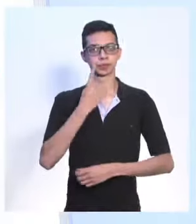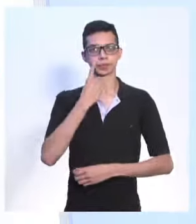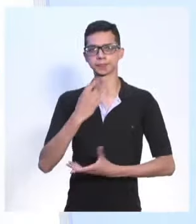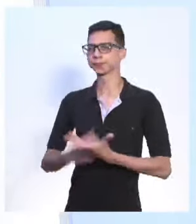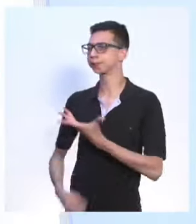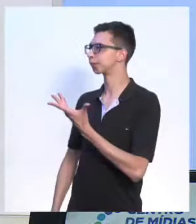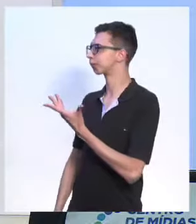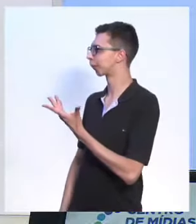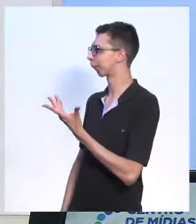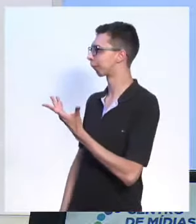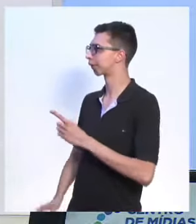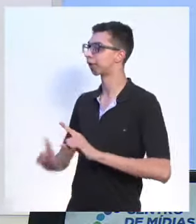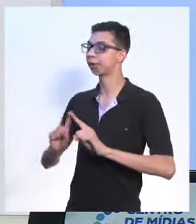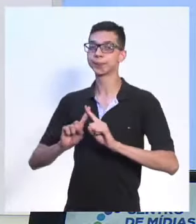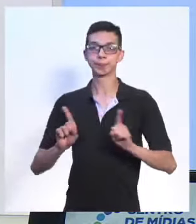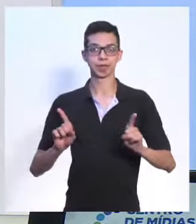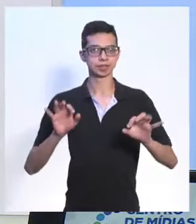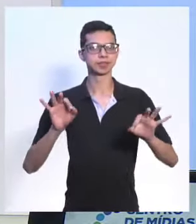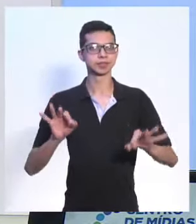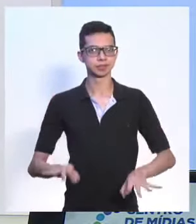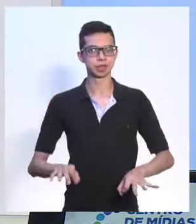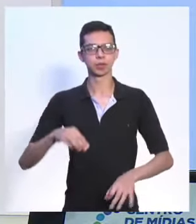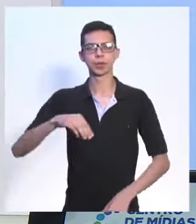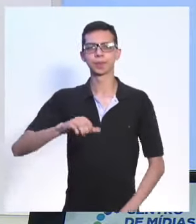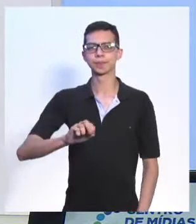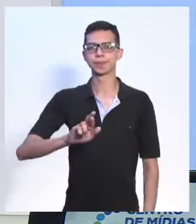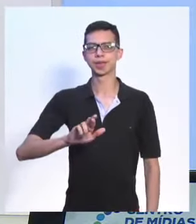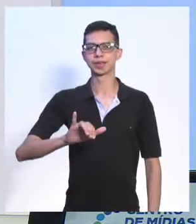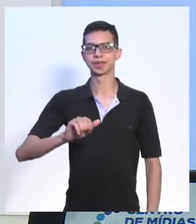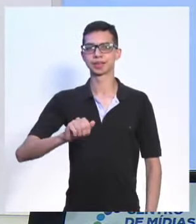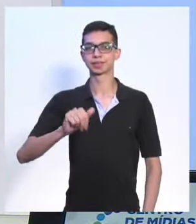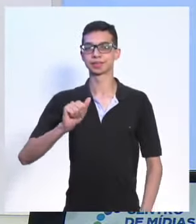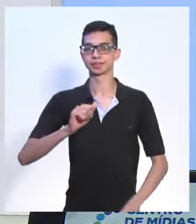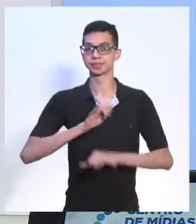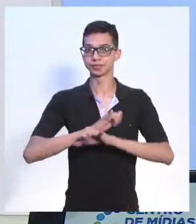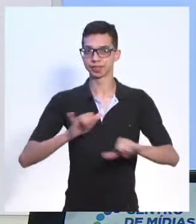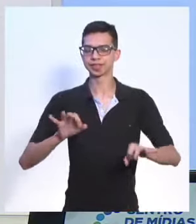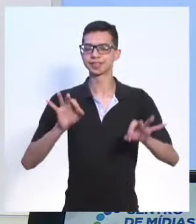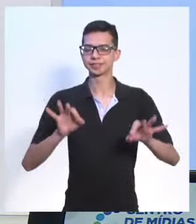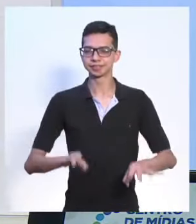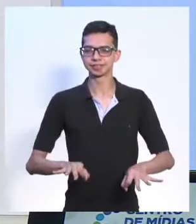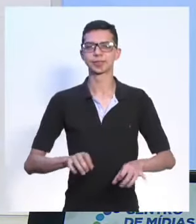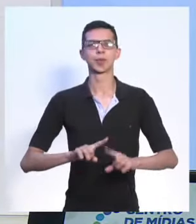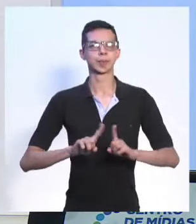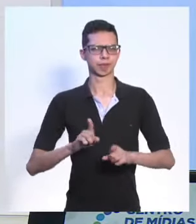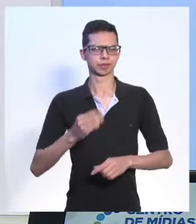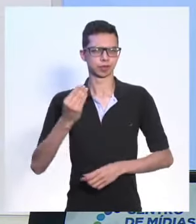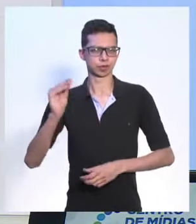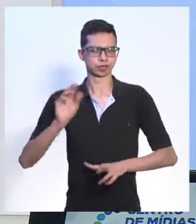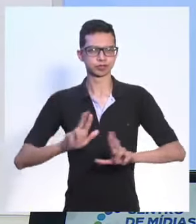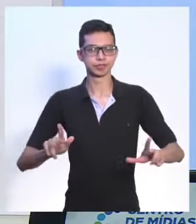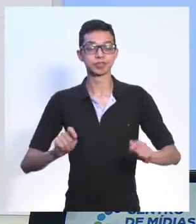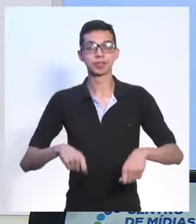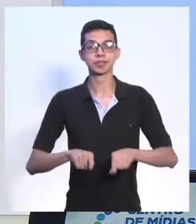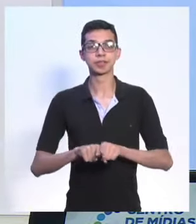Mas tá certo, viu, Mariana? Tá certo, Mariana, tá super certo. É só uma outra forma da gente colocar lá, né? Então, it doesn't need fossil